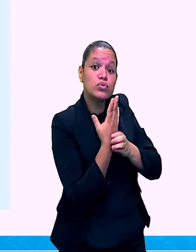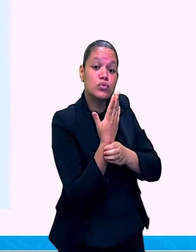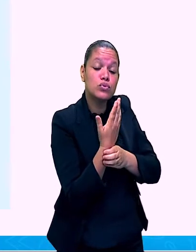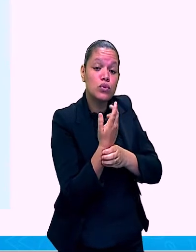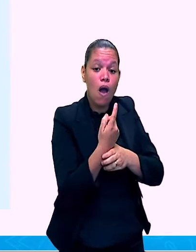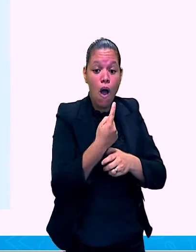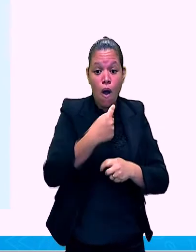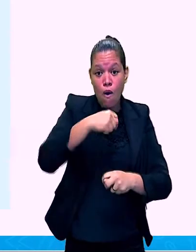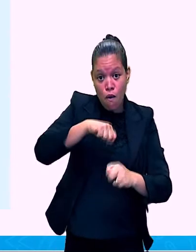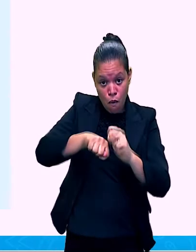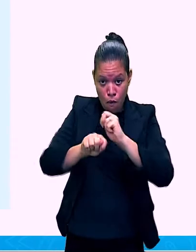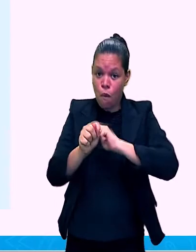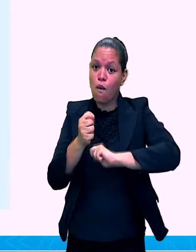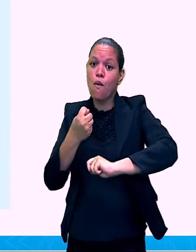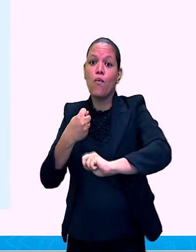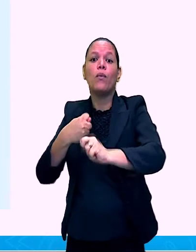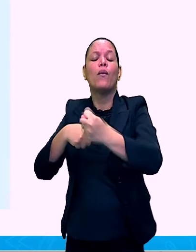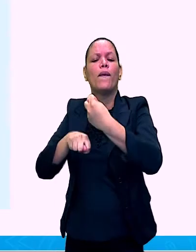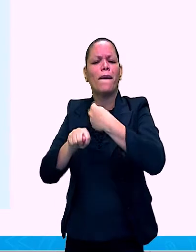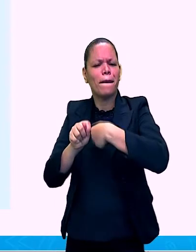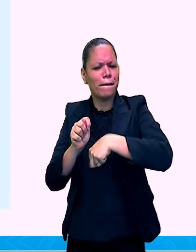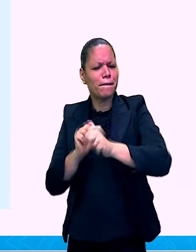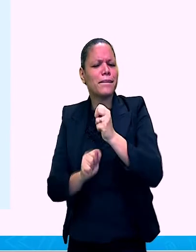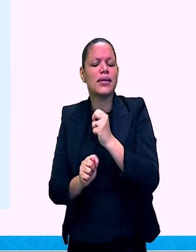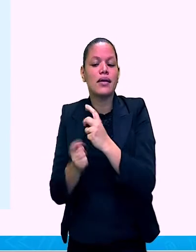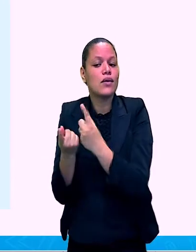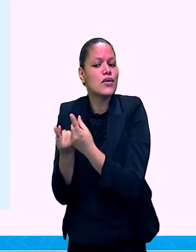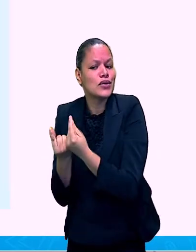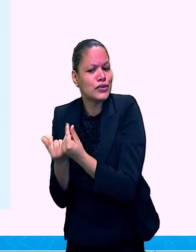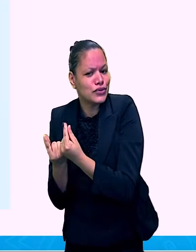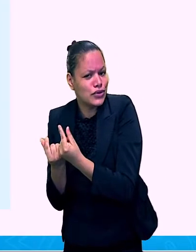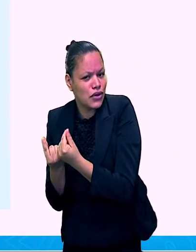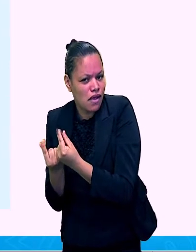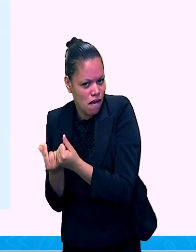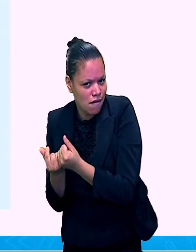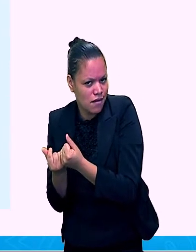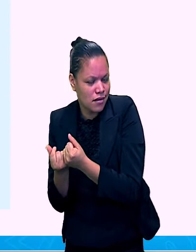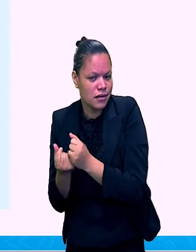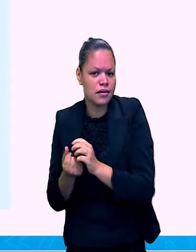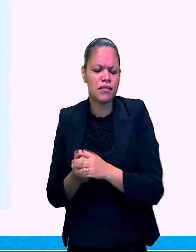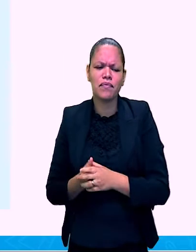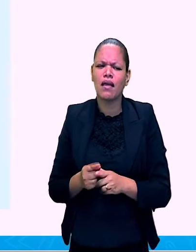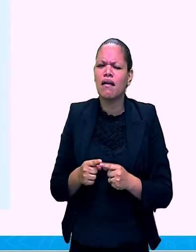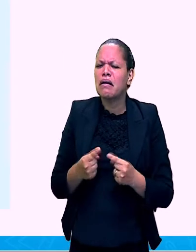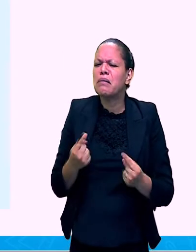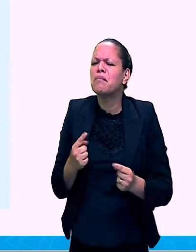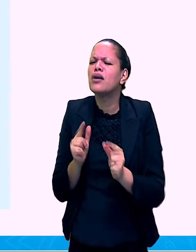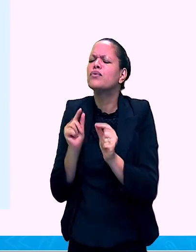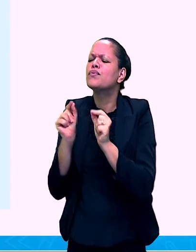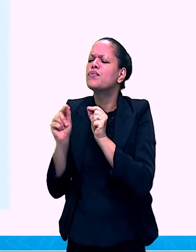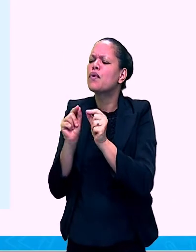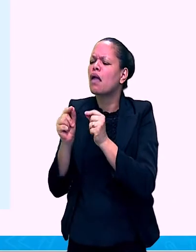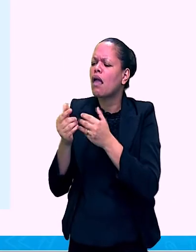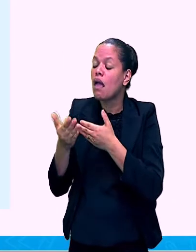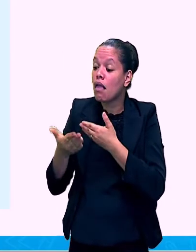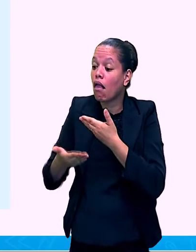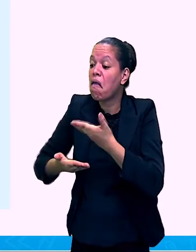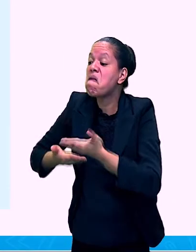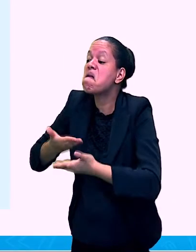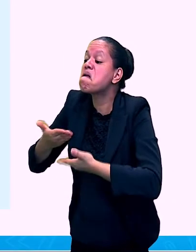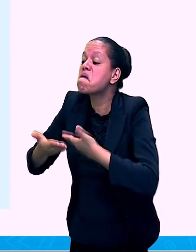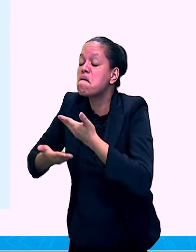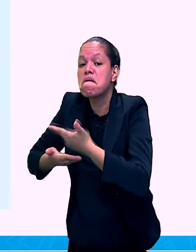para Portugal. Então, nessa época, o que influenciava aqui? A pecuária, a